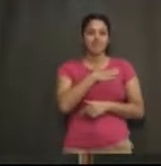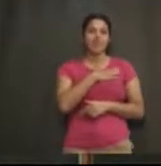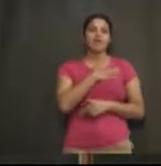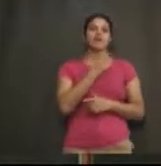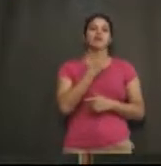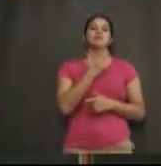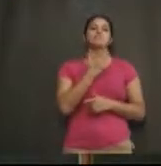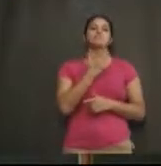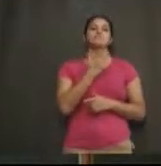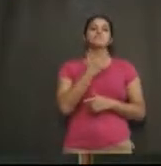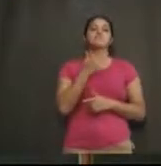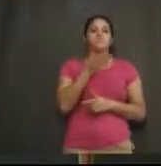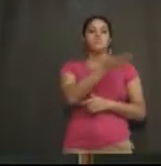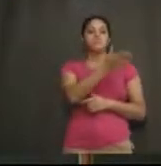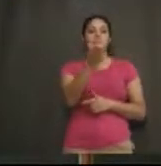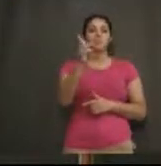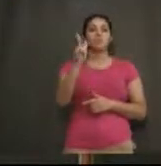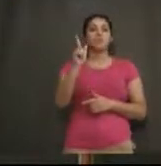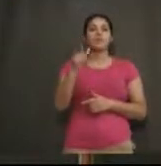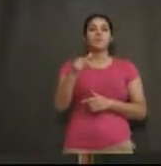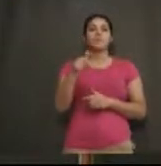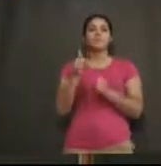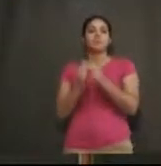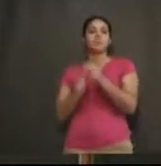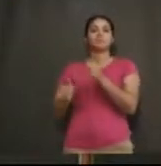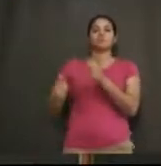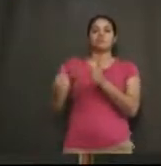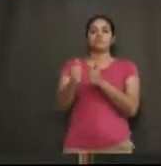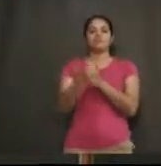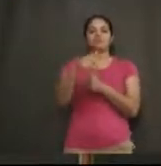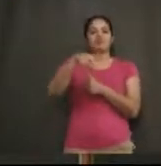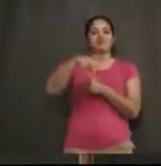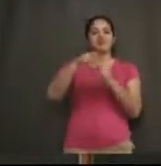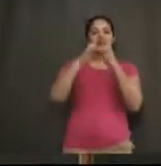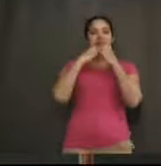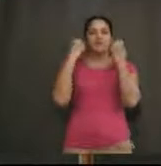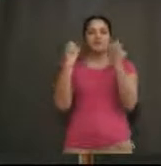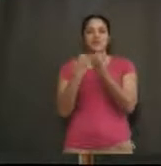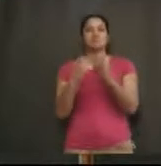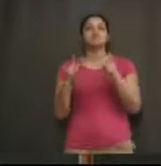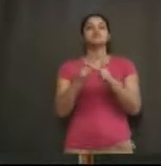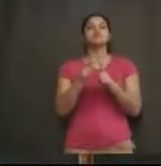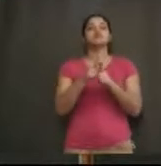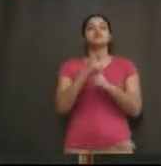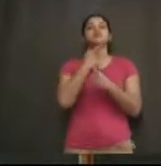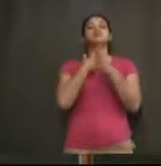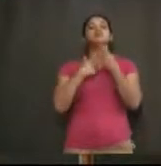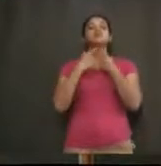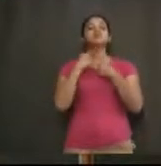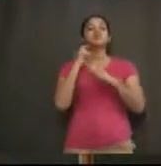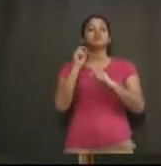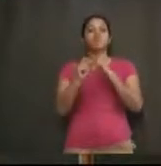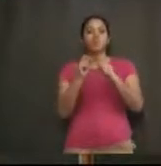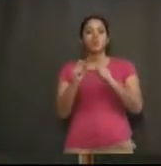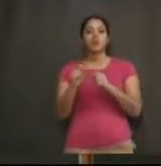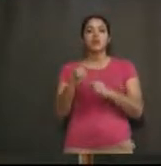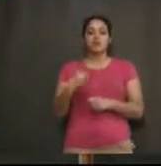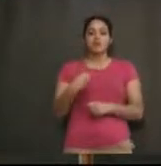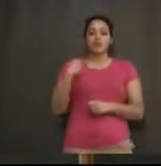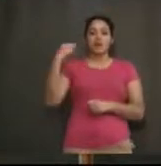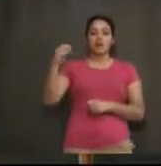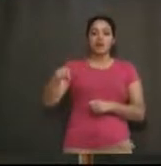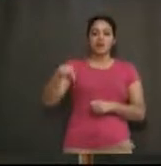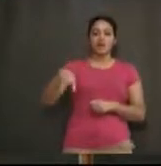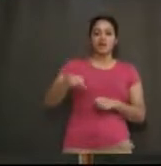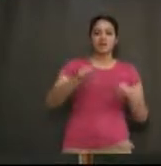colocamos vocês em primeira mão aqui nesse evento, e desejamos a todos essa excelente estadia nesse